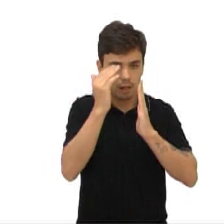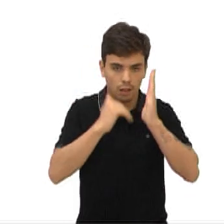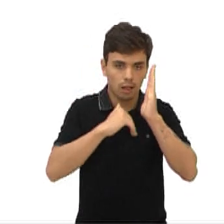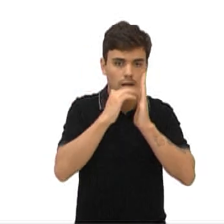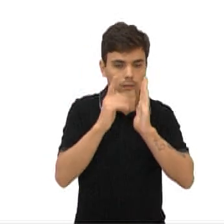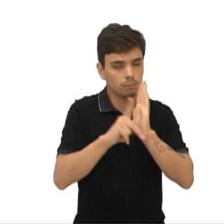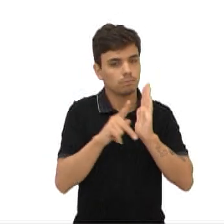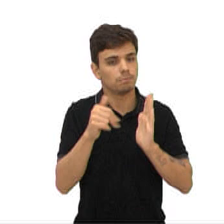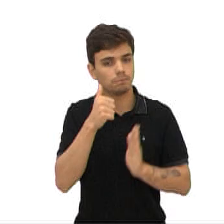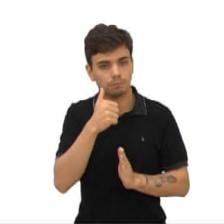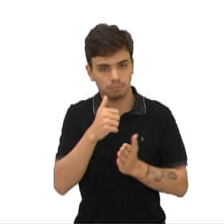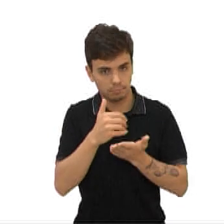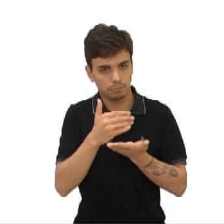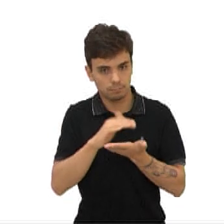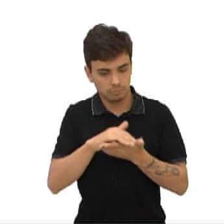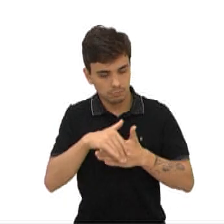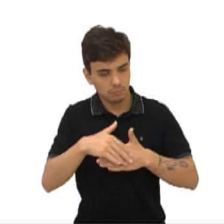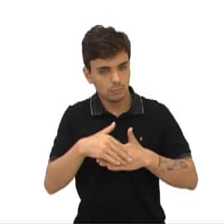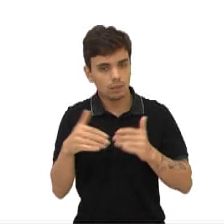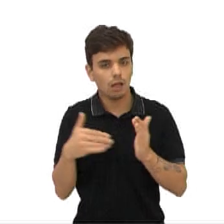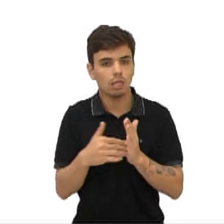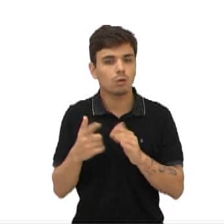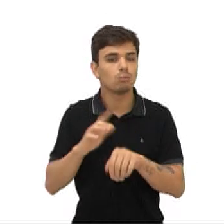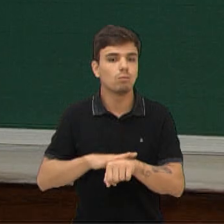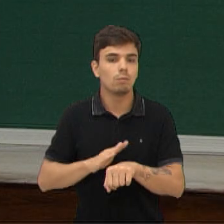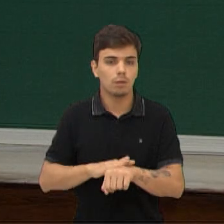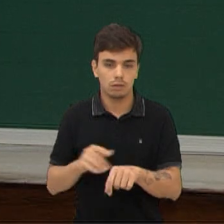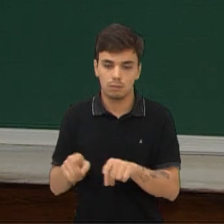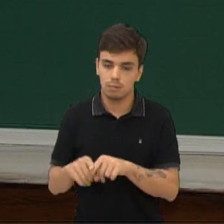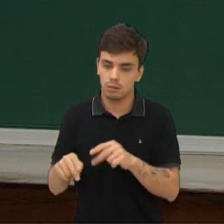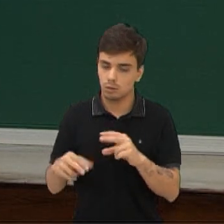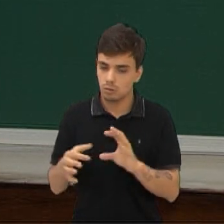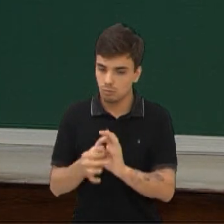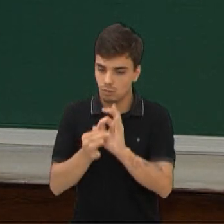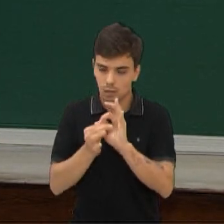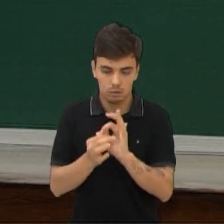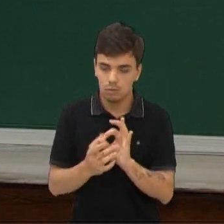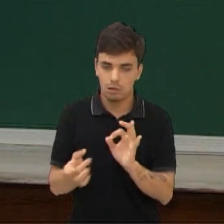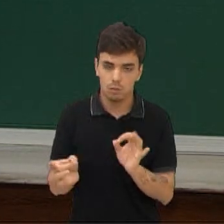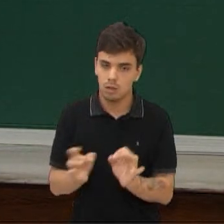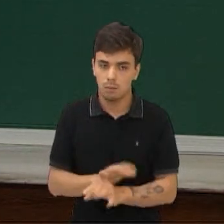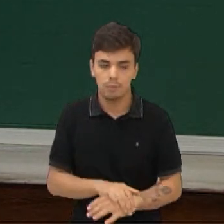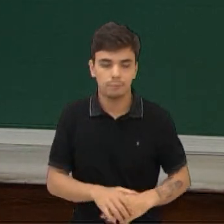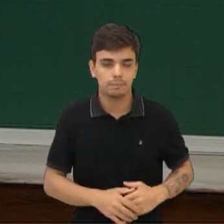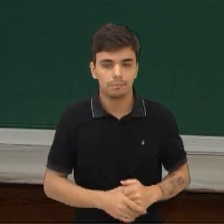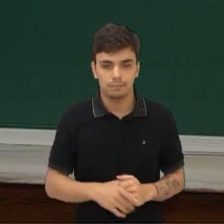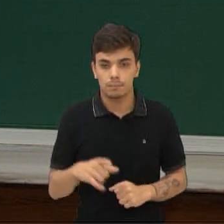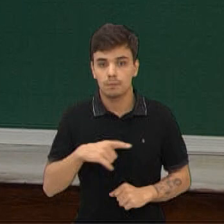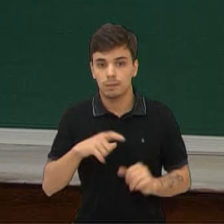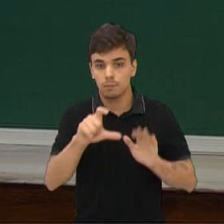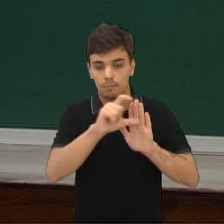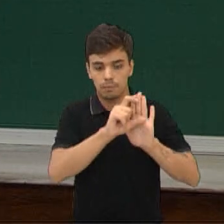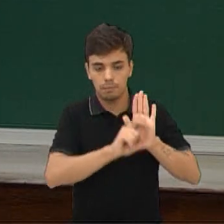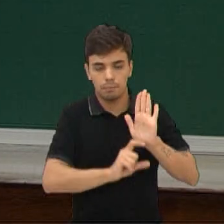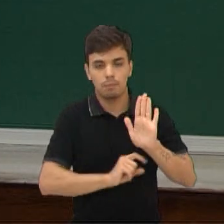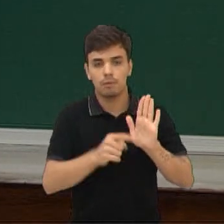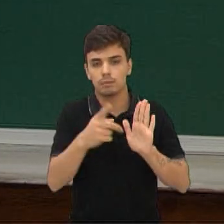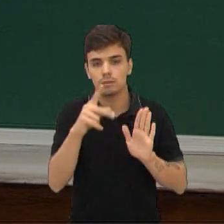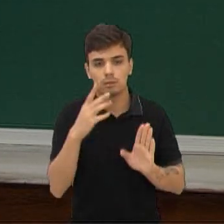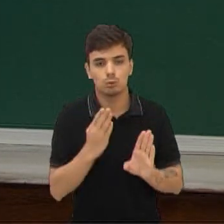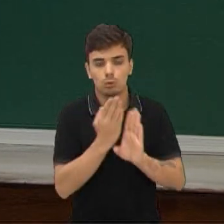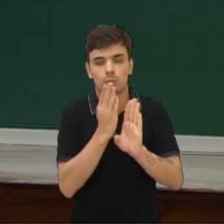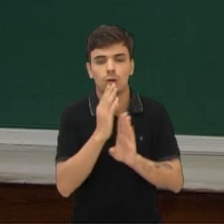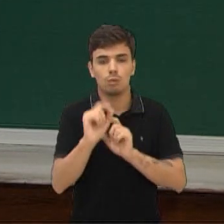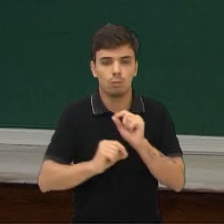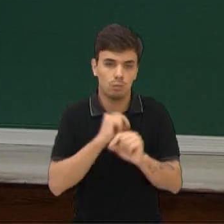hora, e sem que se desfizesse nosso laço. Tenho aqui 3 trechinhos para você descobrir o que